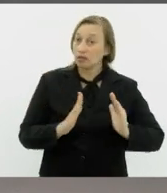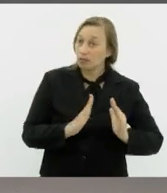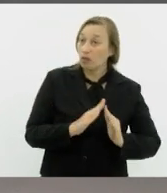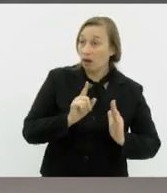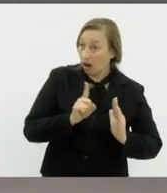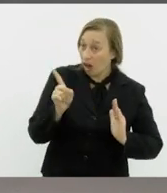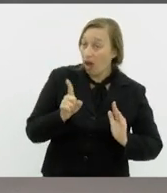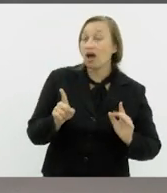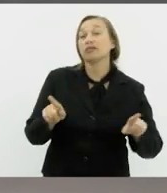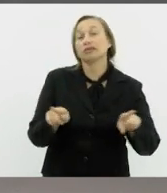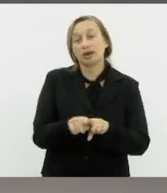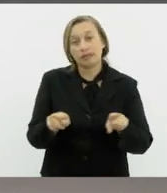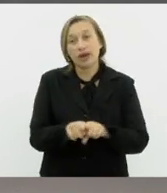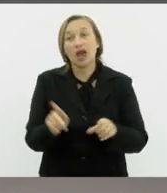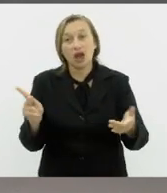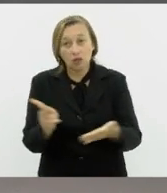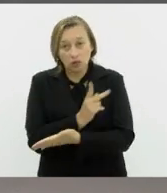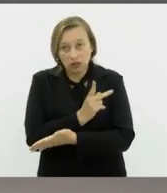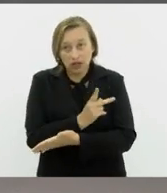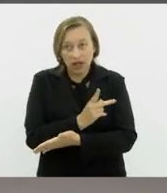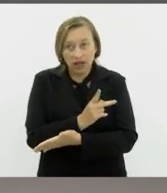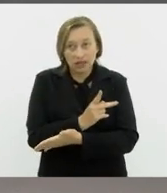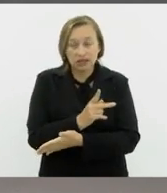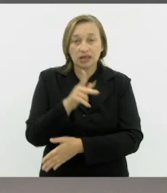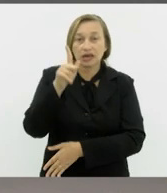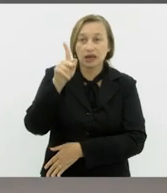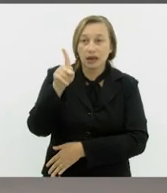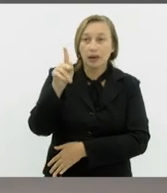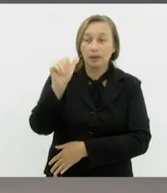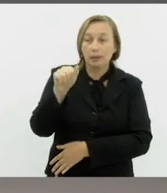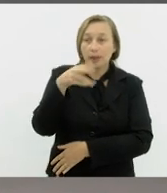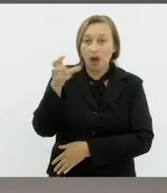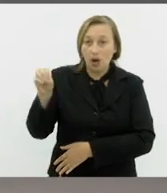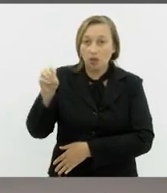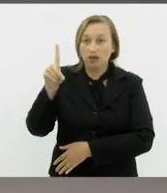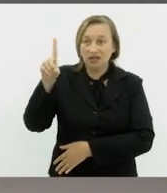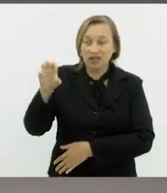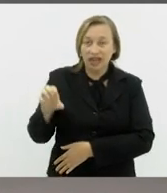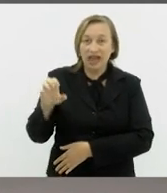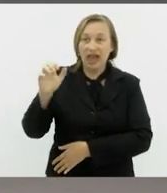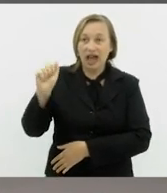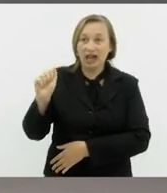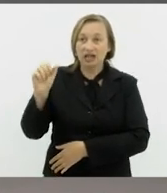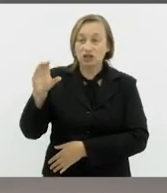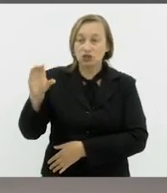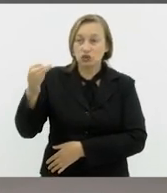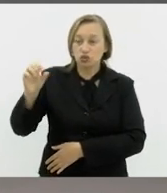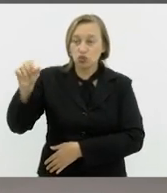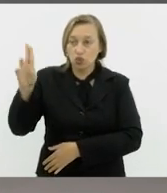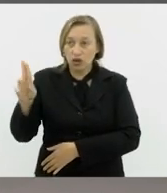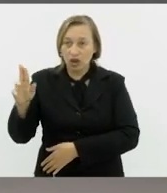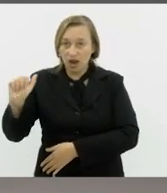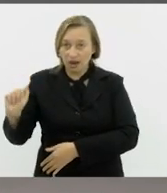também acontece em torno do Pão de Açúcar, onde existe um outro heliponto, no Morro da URCA, né?